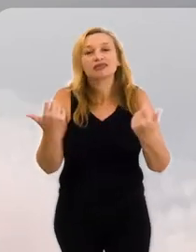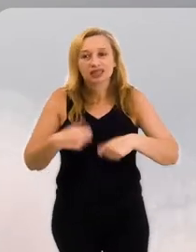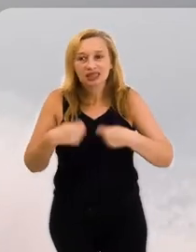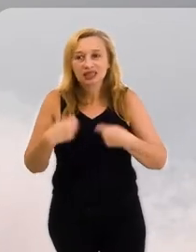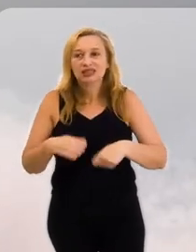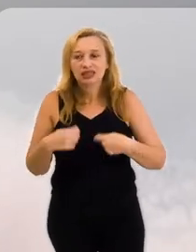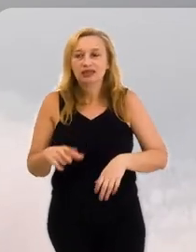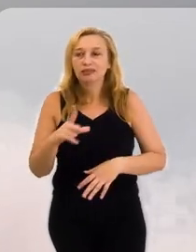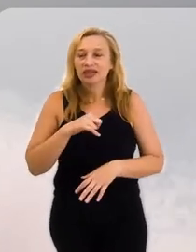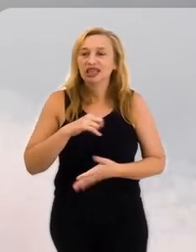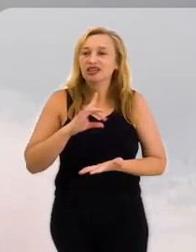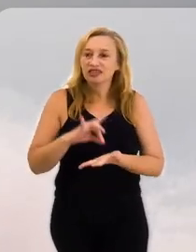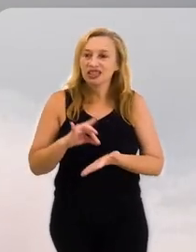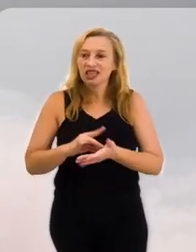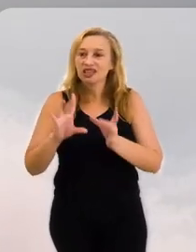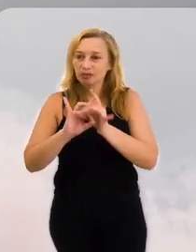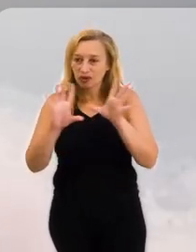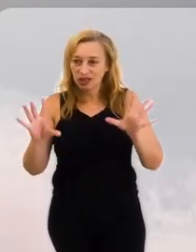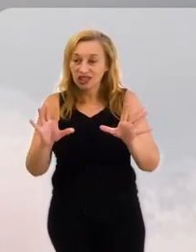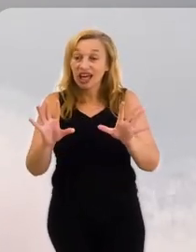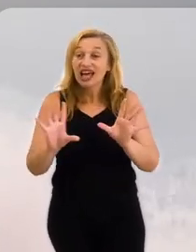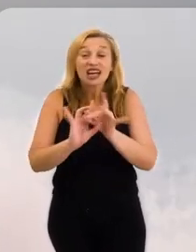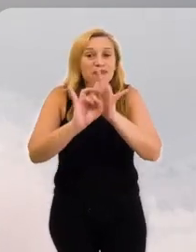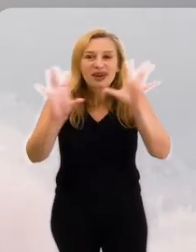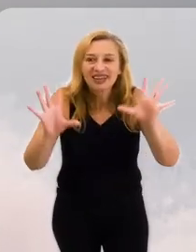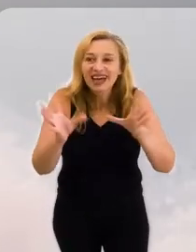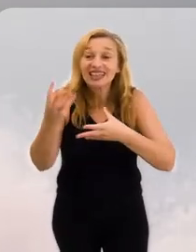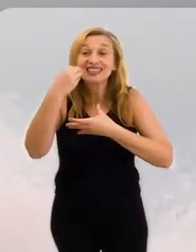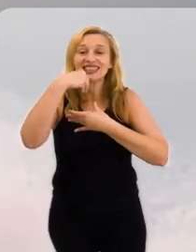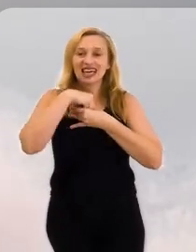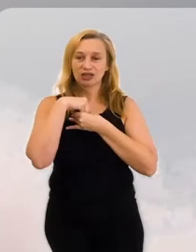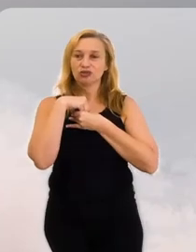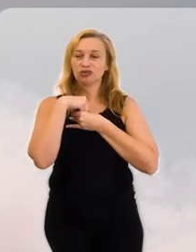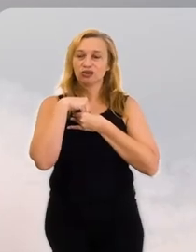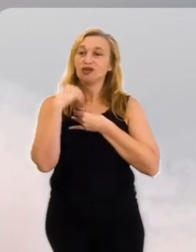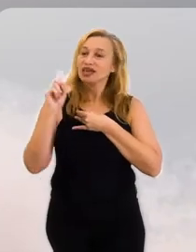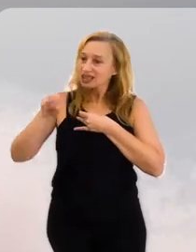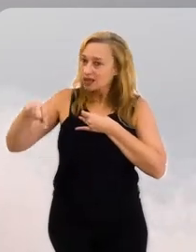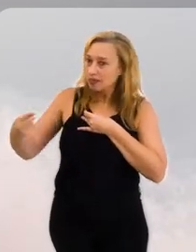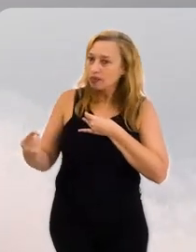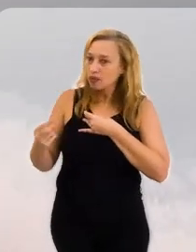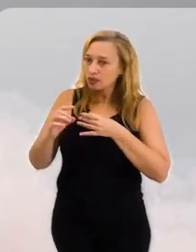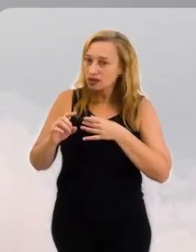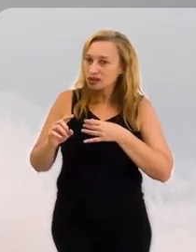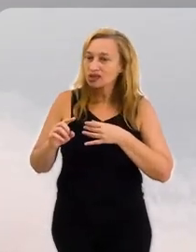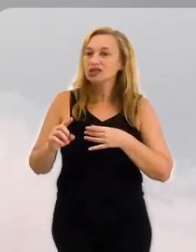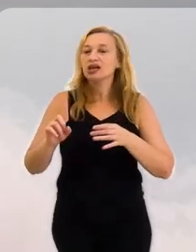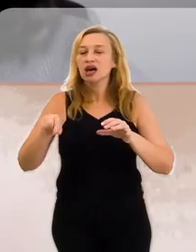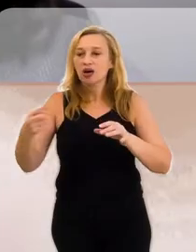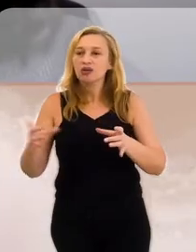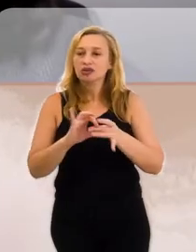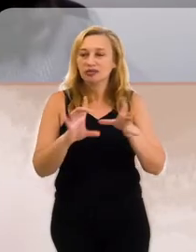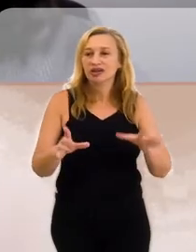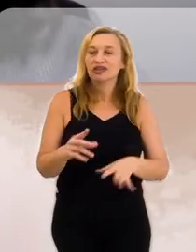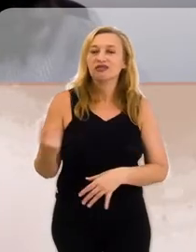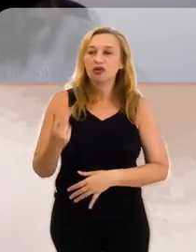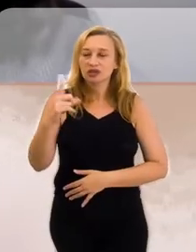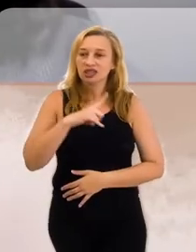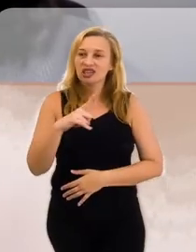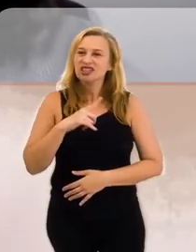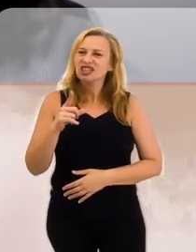é necessário para que haja verdadeira democracia a liberdade interna para que depois eu externa possa barriga